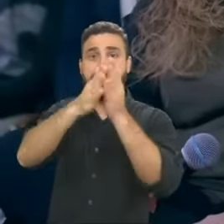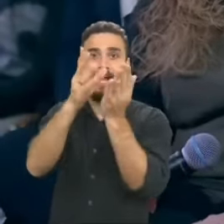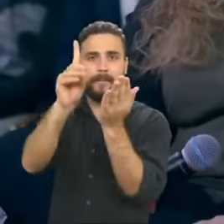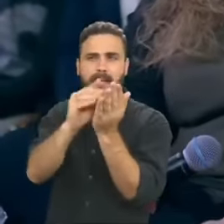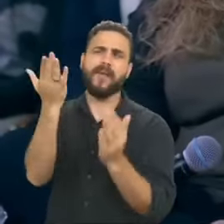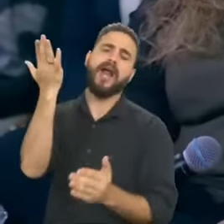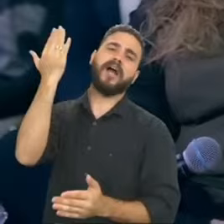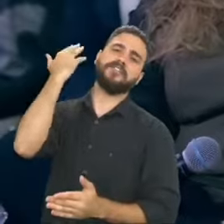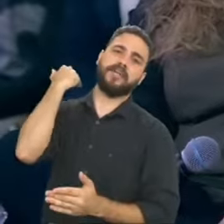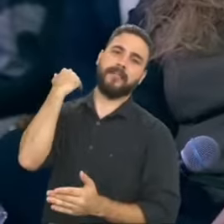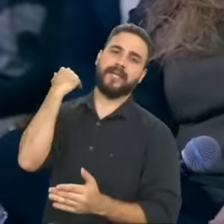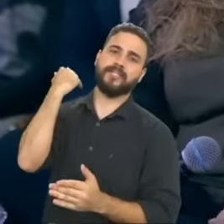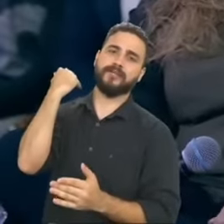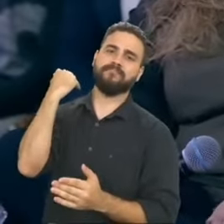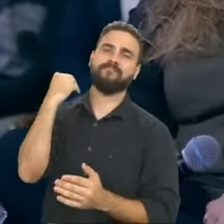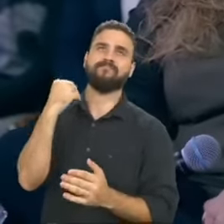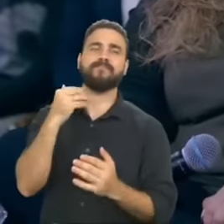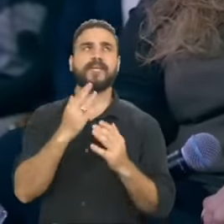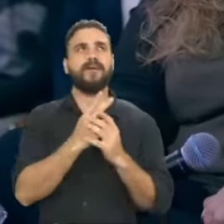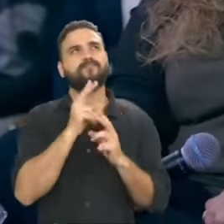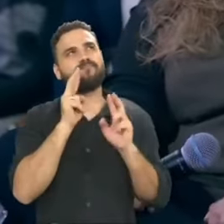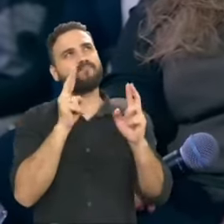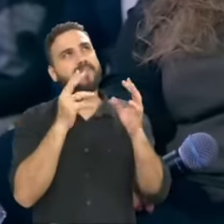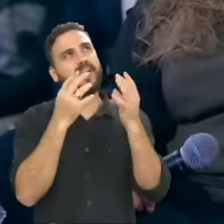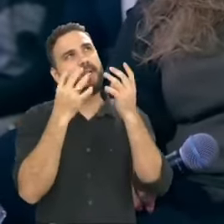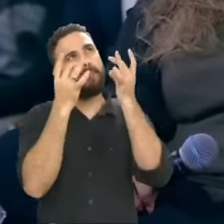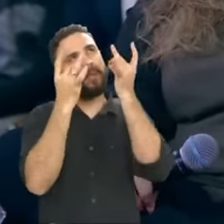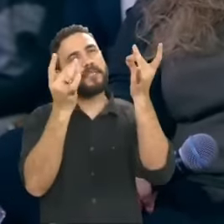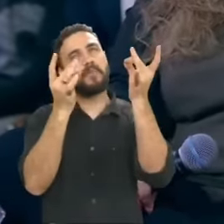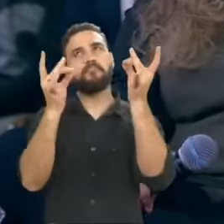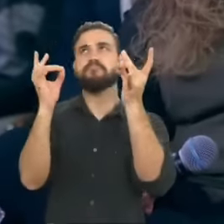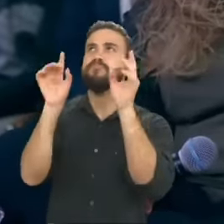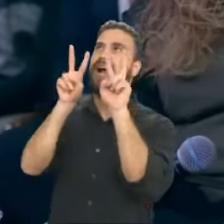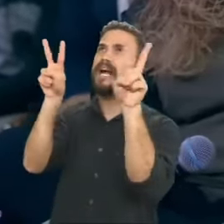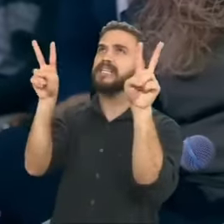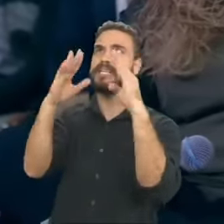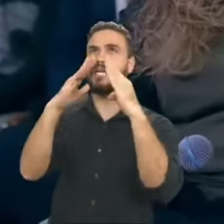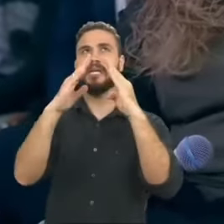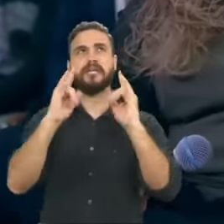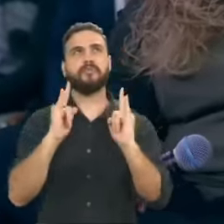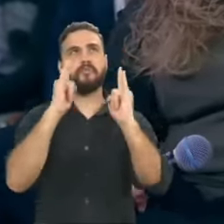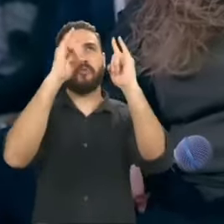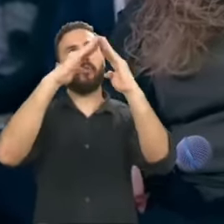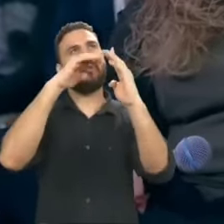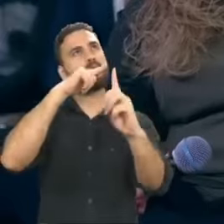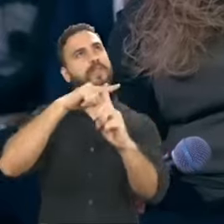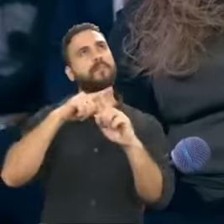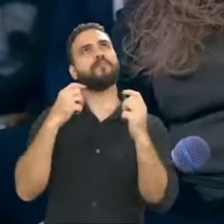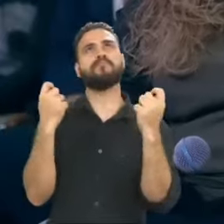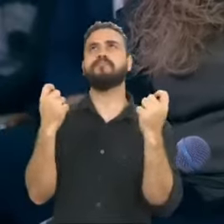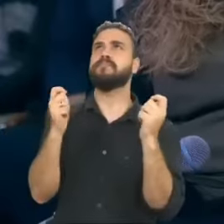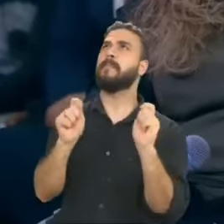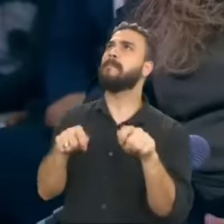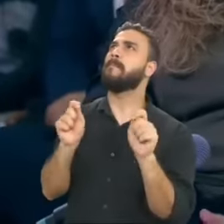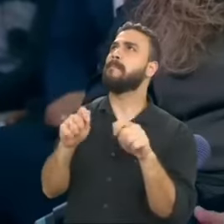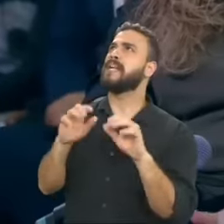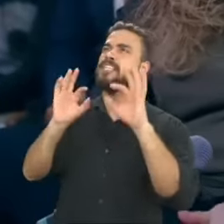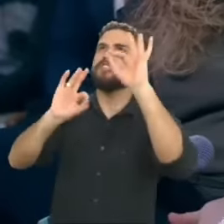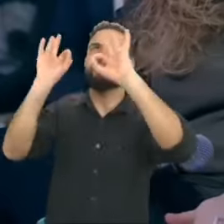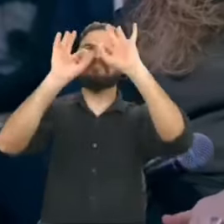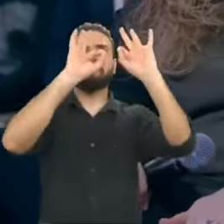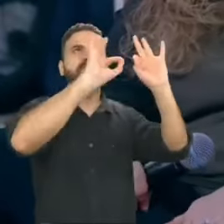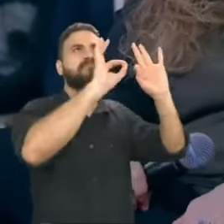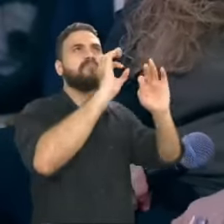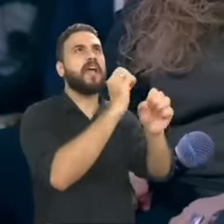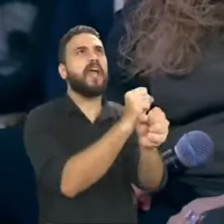lei, foi encontrado. E o que era uma reforma aparentemente simples, falou: eu não sei o que tem que fazer, mas que tem que varrer aqui, tem. Isso tem que varrer.